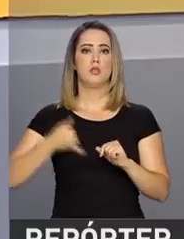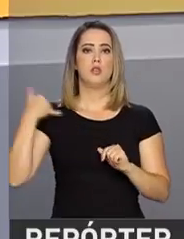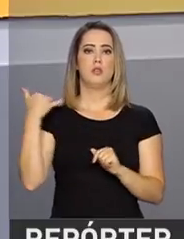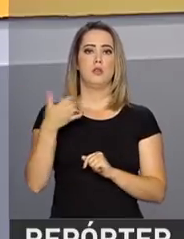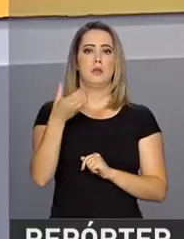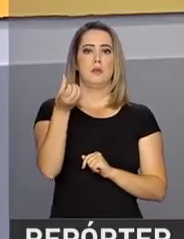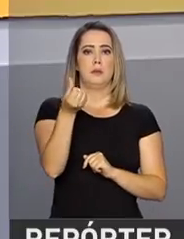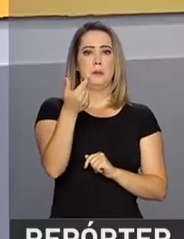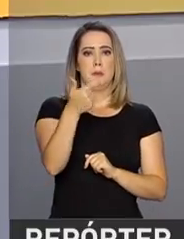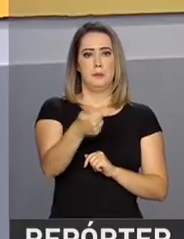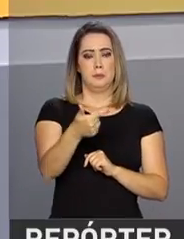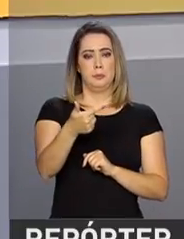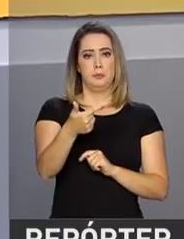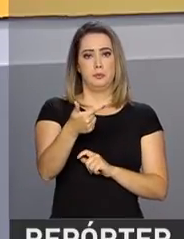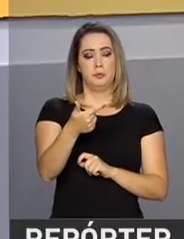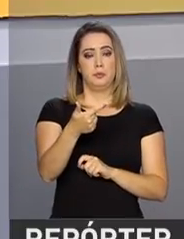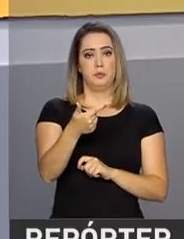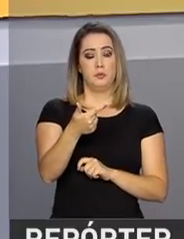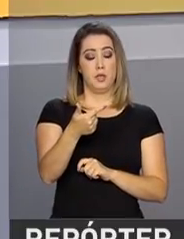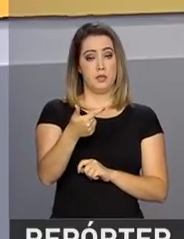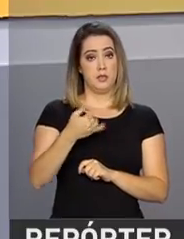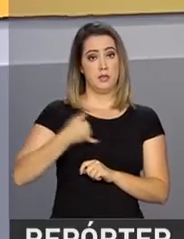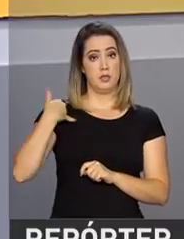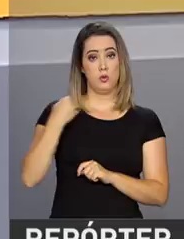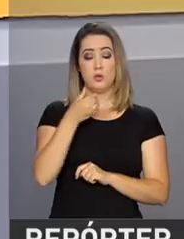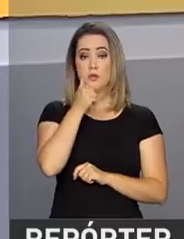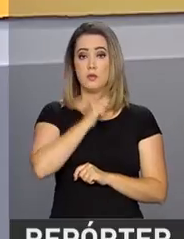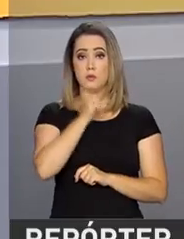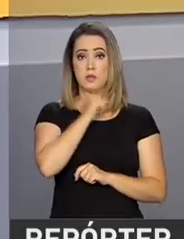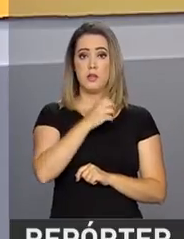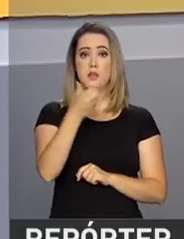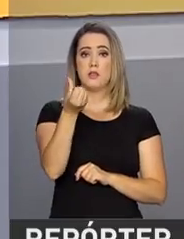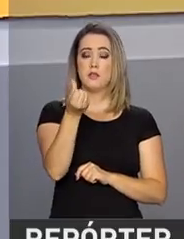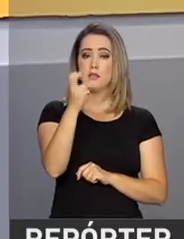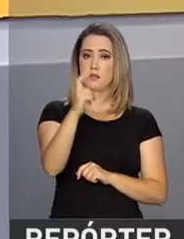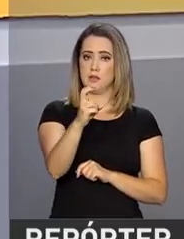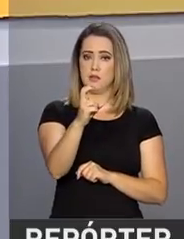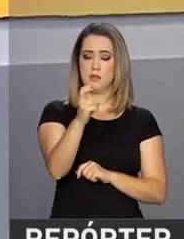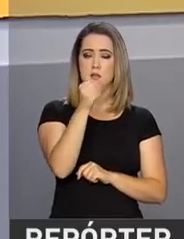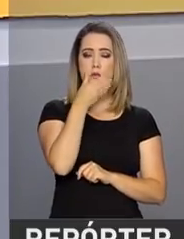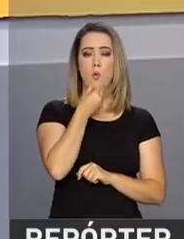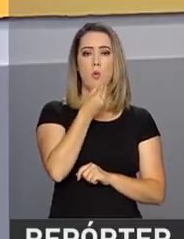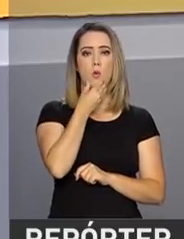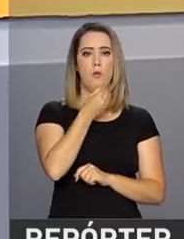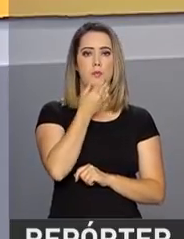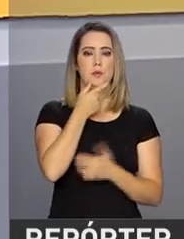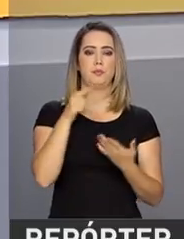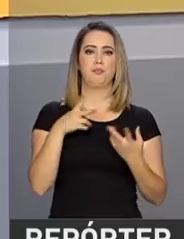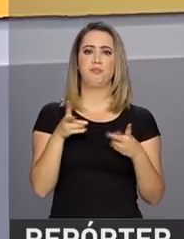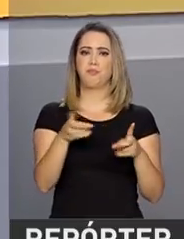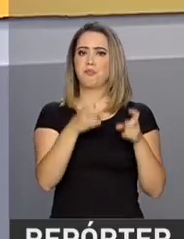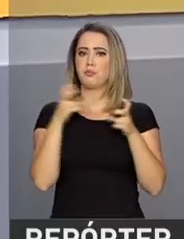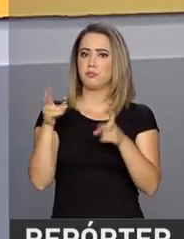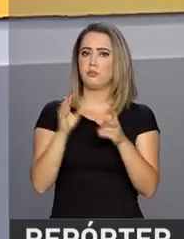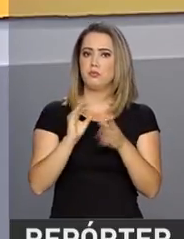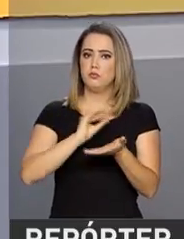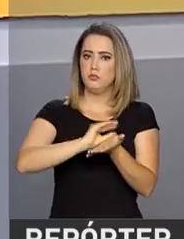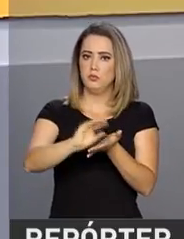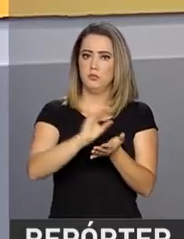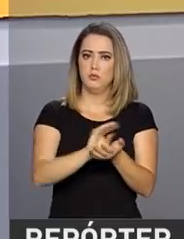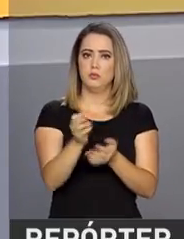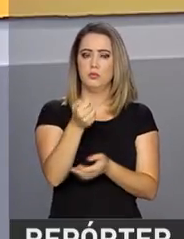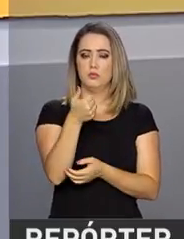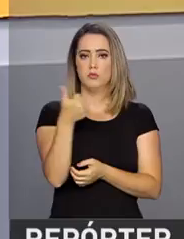PIS/PASEP para 62 anos, no caso de mulheres, e 65 anos para homens. A expectativa é de que sejam injetados